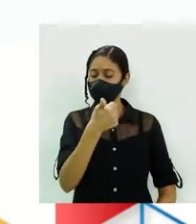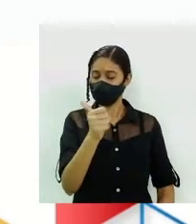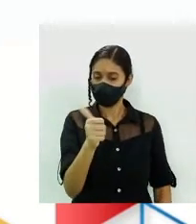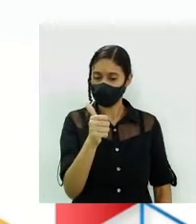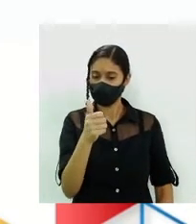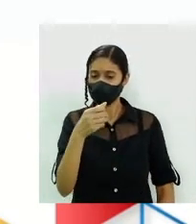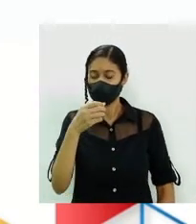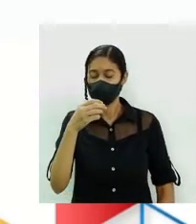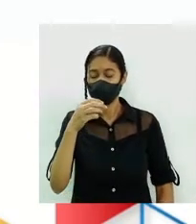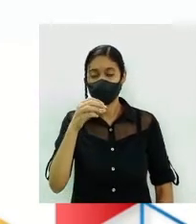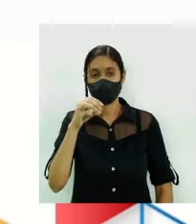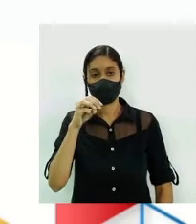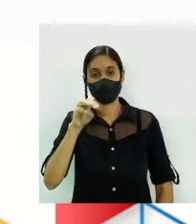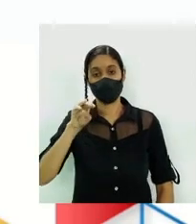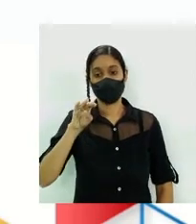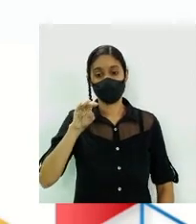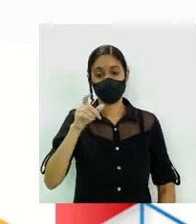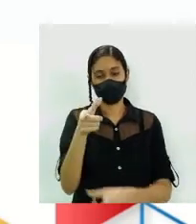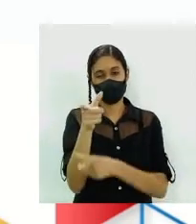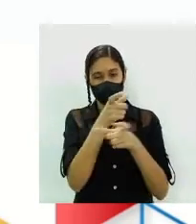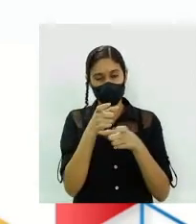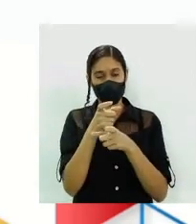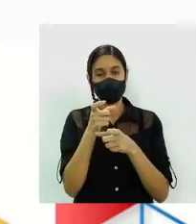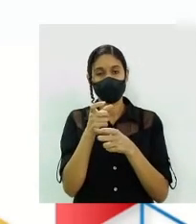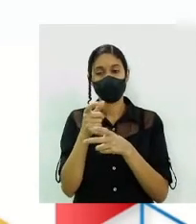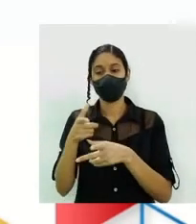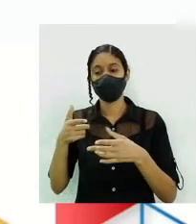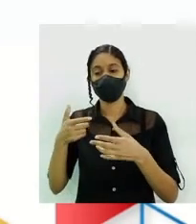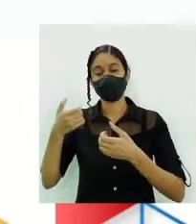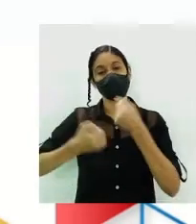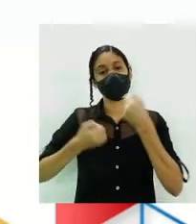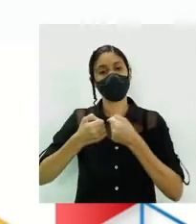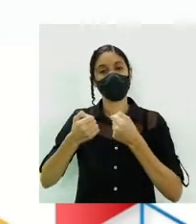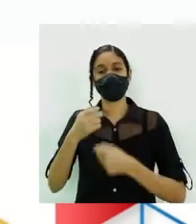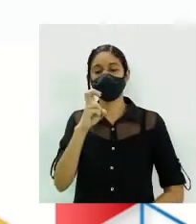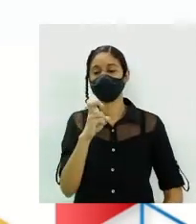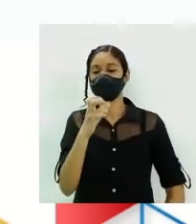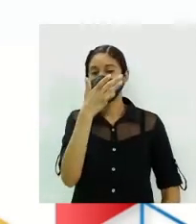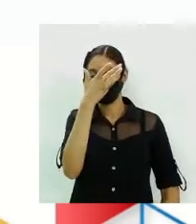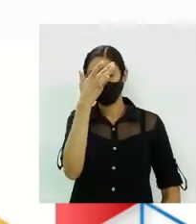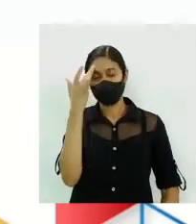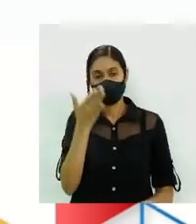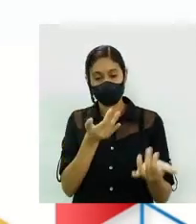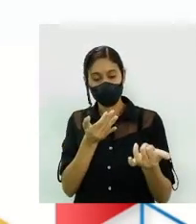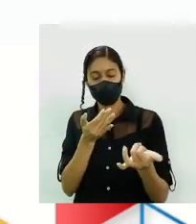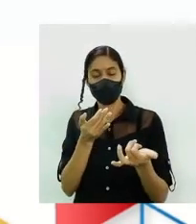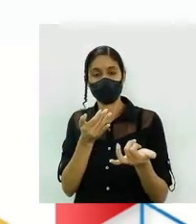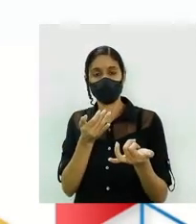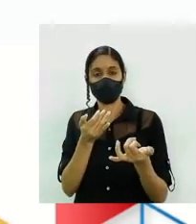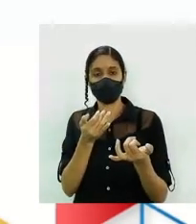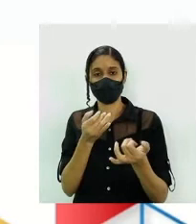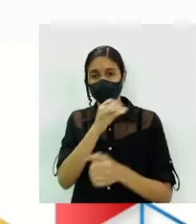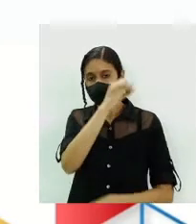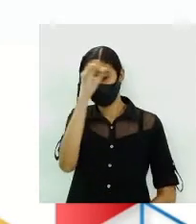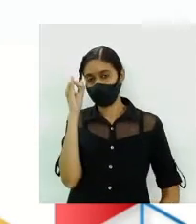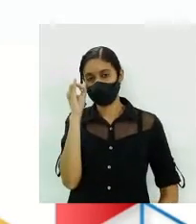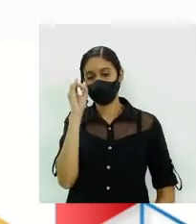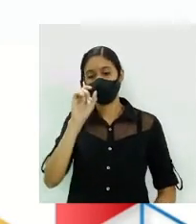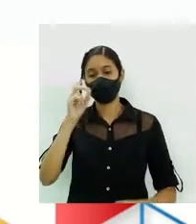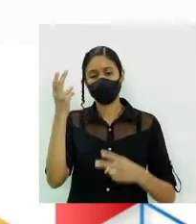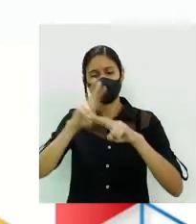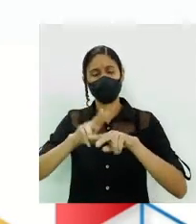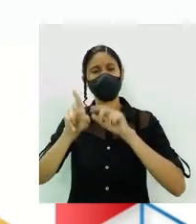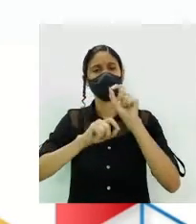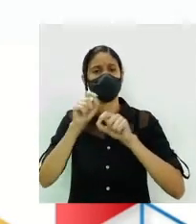balas achadas no carro de 5 meninos indefesos. Seus crimes eram pretos. E a